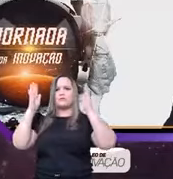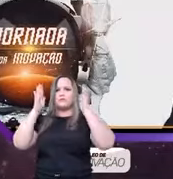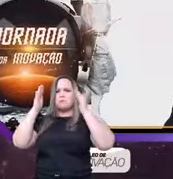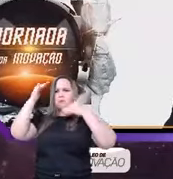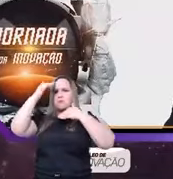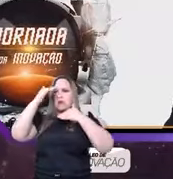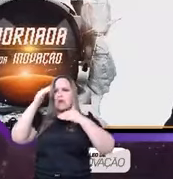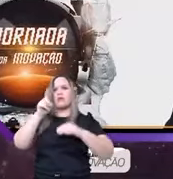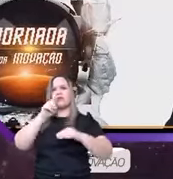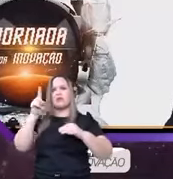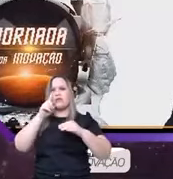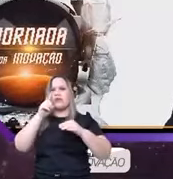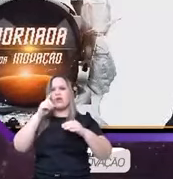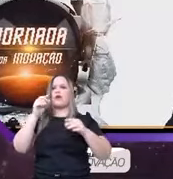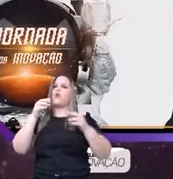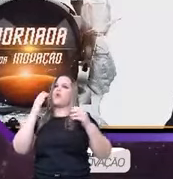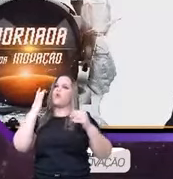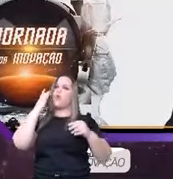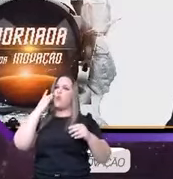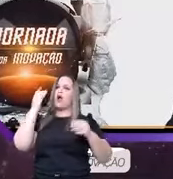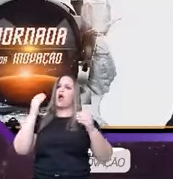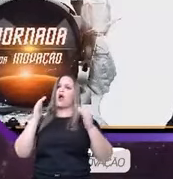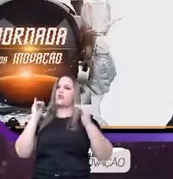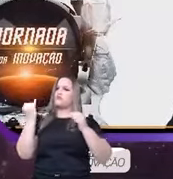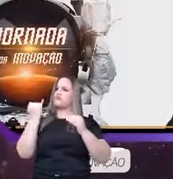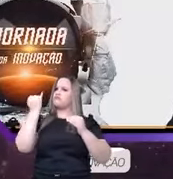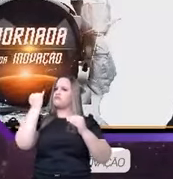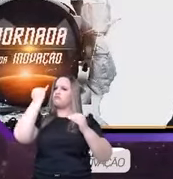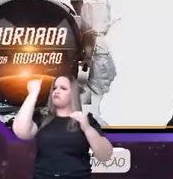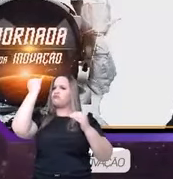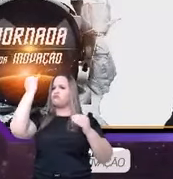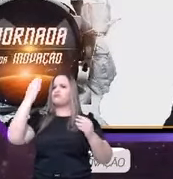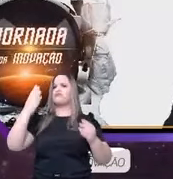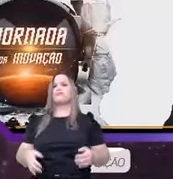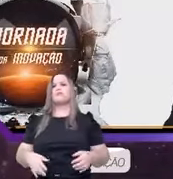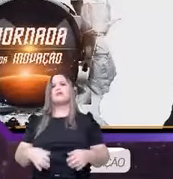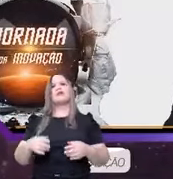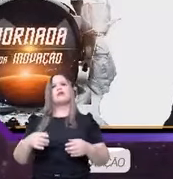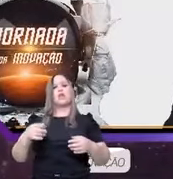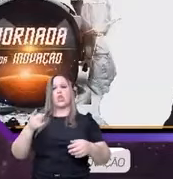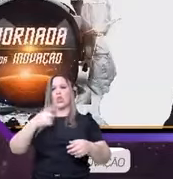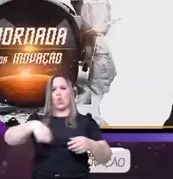palavra, né? O judiciário não tem que ser retrógrado, muito pelo contrário, tem que ser um judiciário sempre